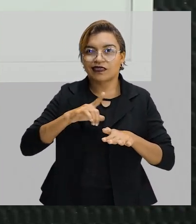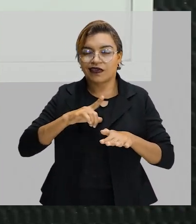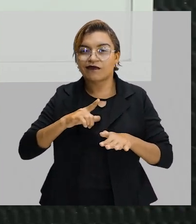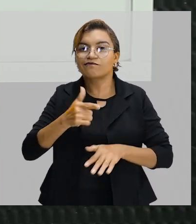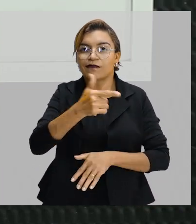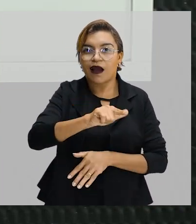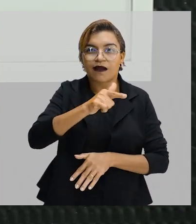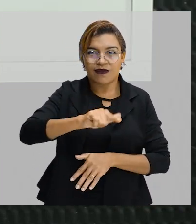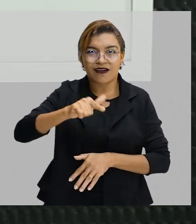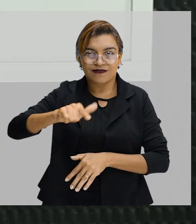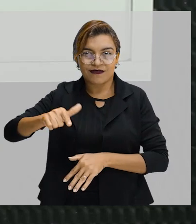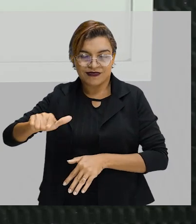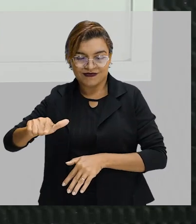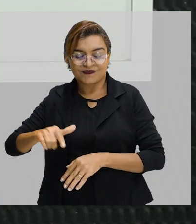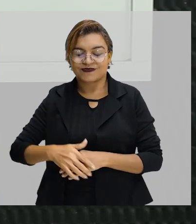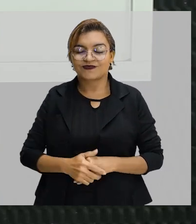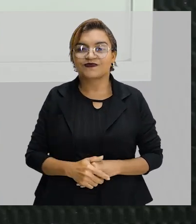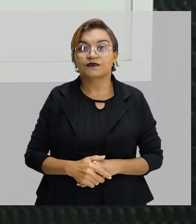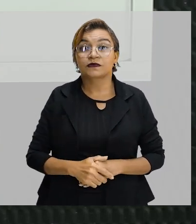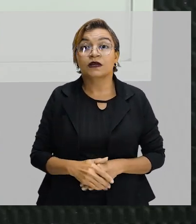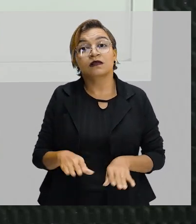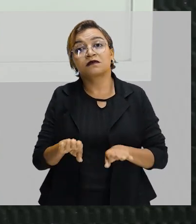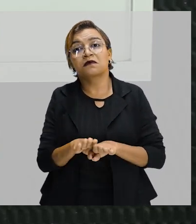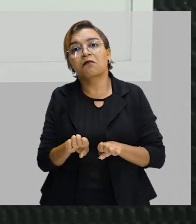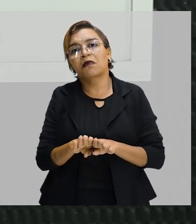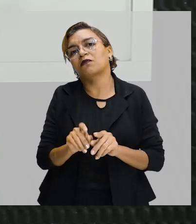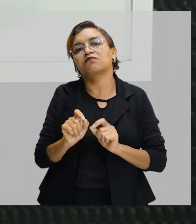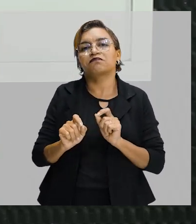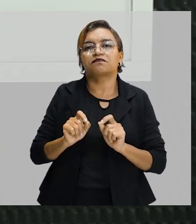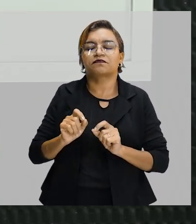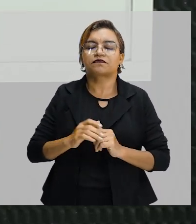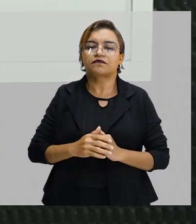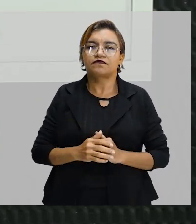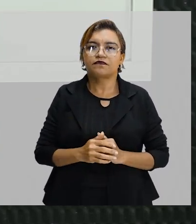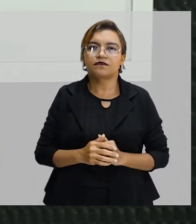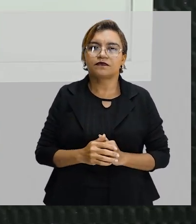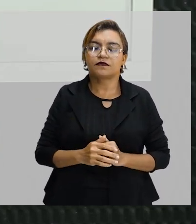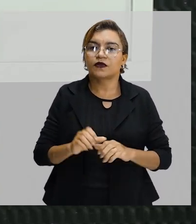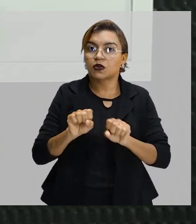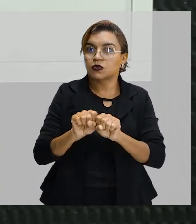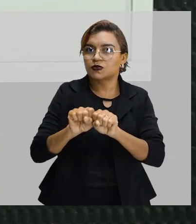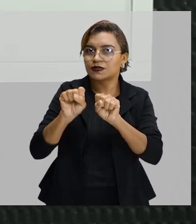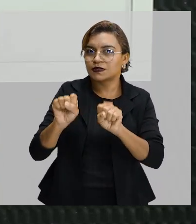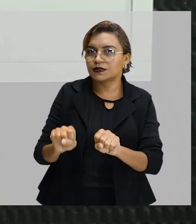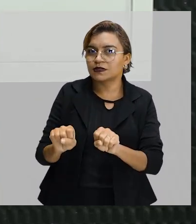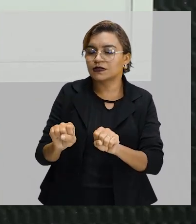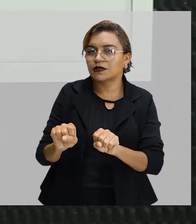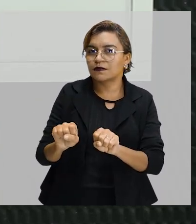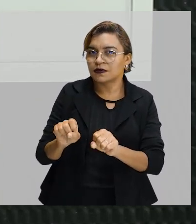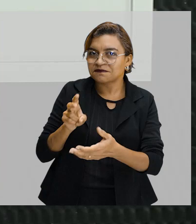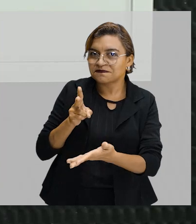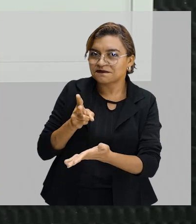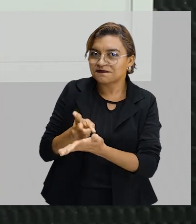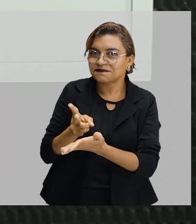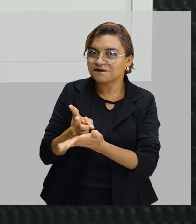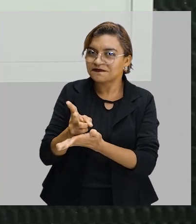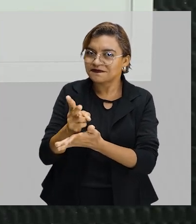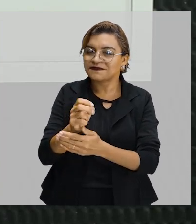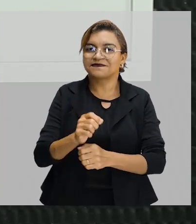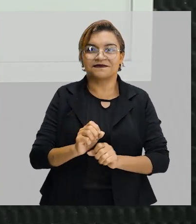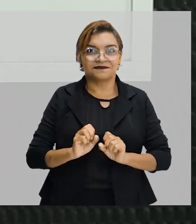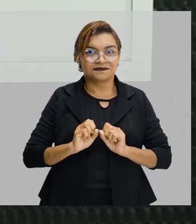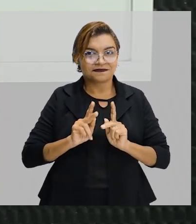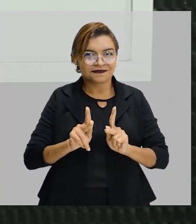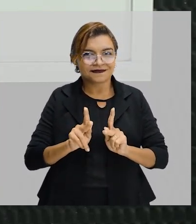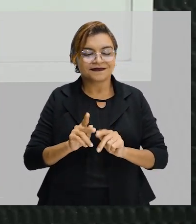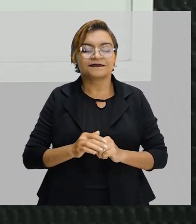movimento repetitivo, tá ok? E, não é, o sistema ele é conservativo, tá